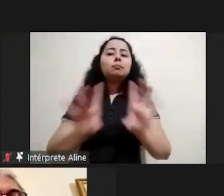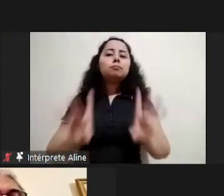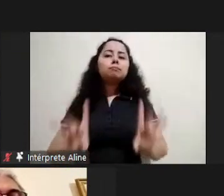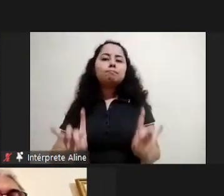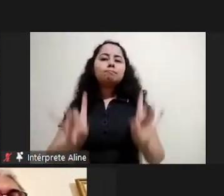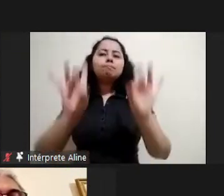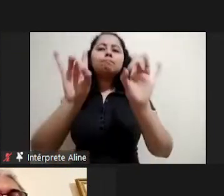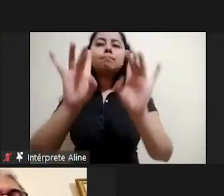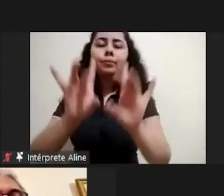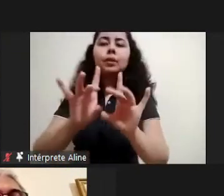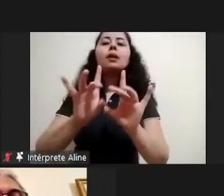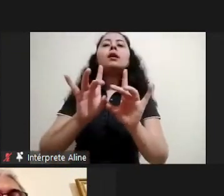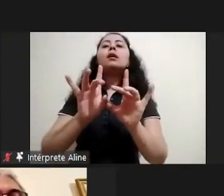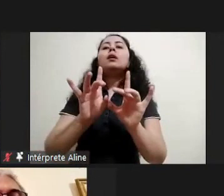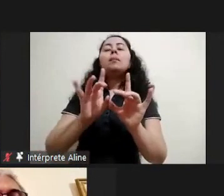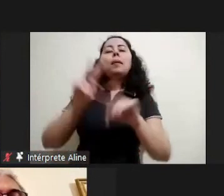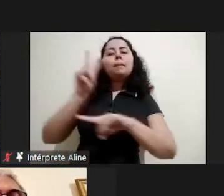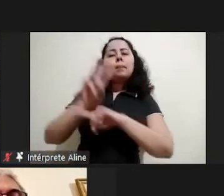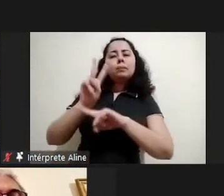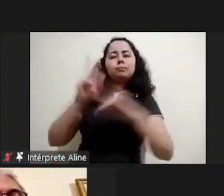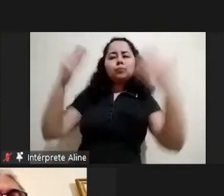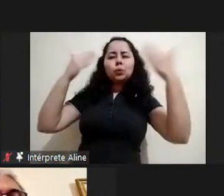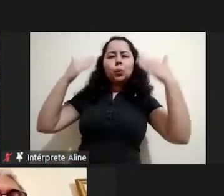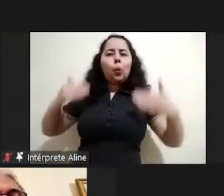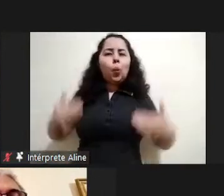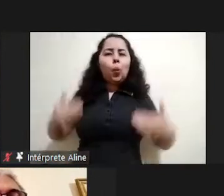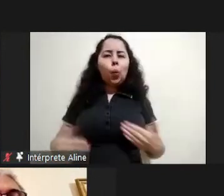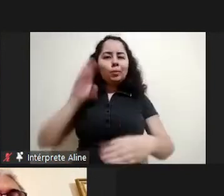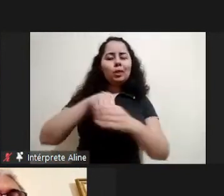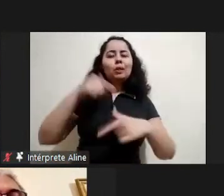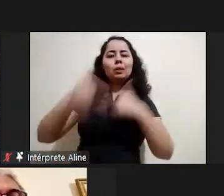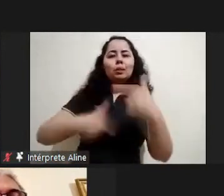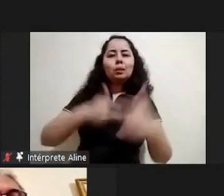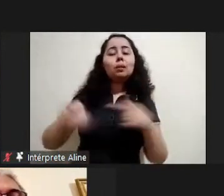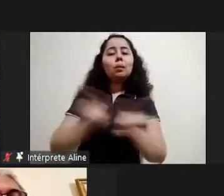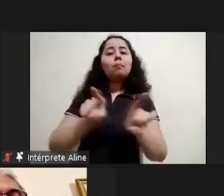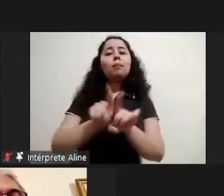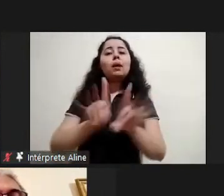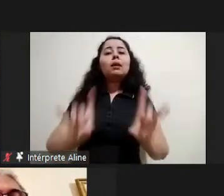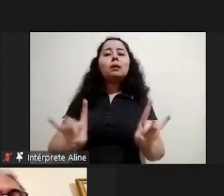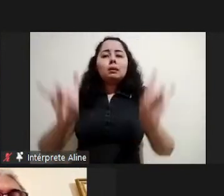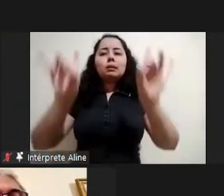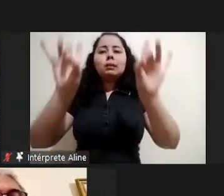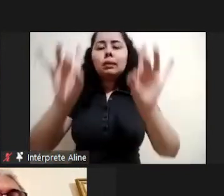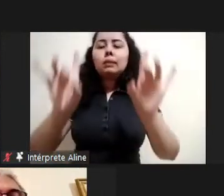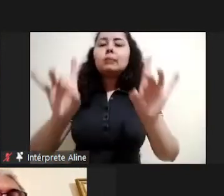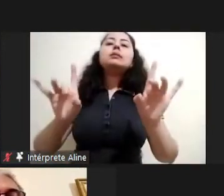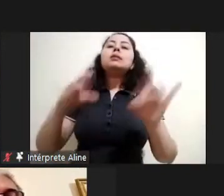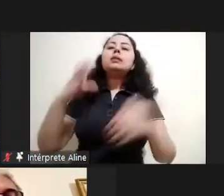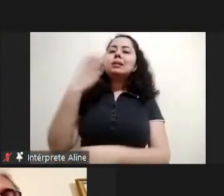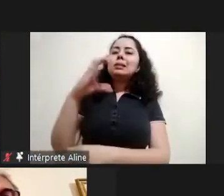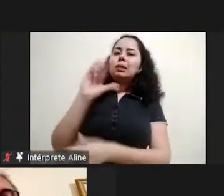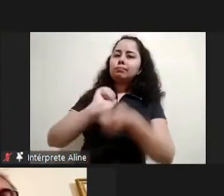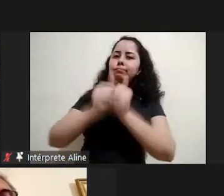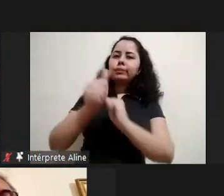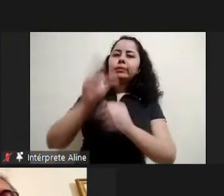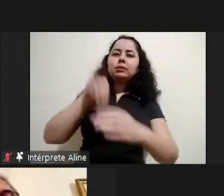e Usabilidade e Especialização em Ciência do Treinamento Desportivo, Universidade Gama